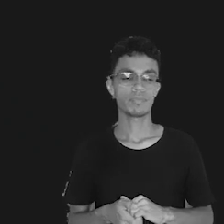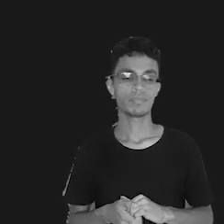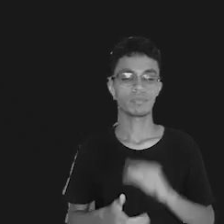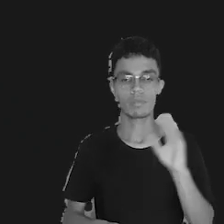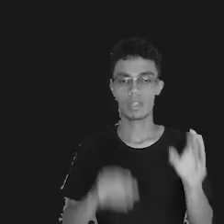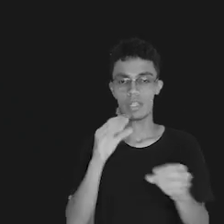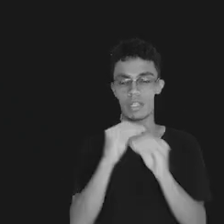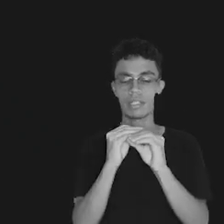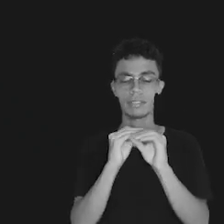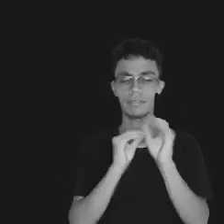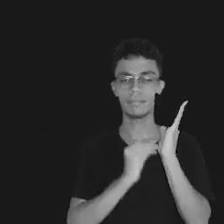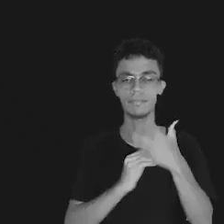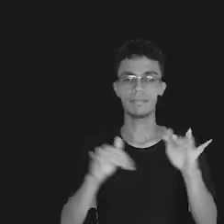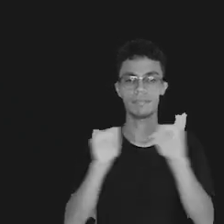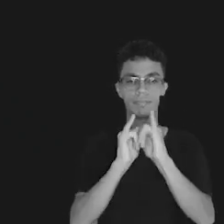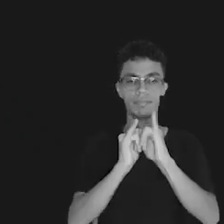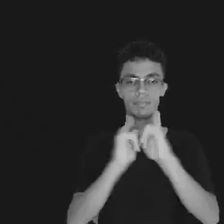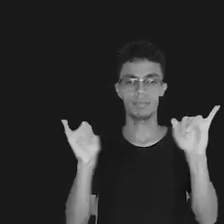eu próprio estava falando,